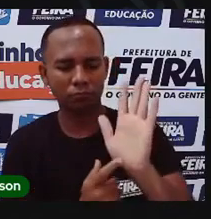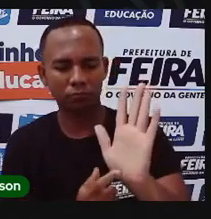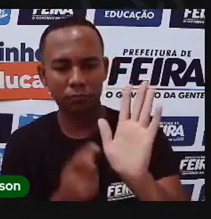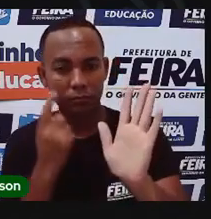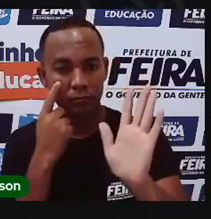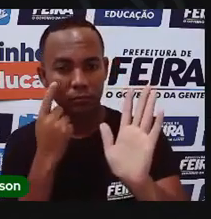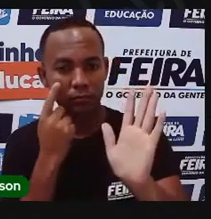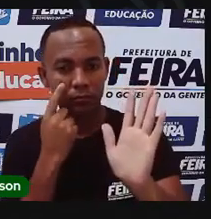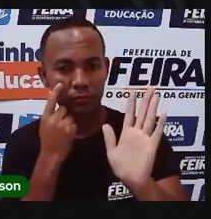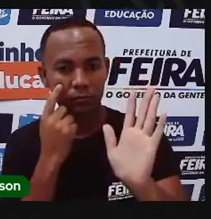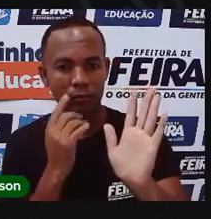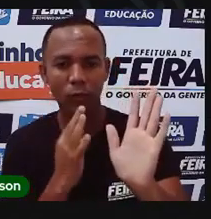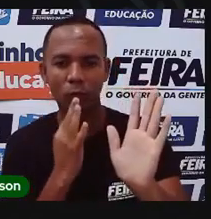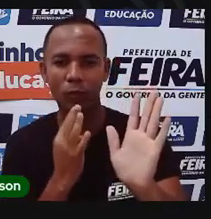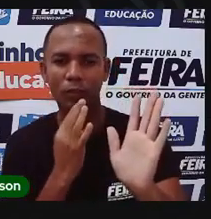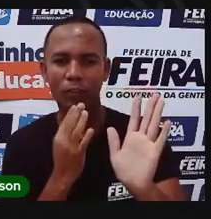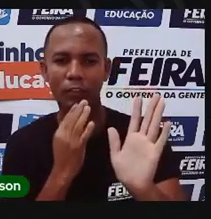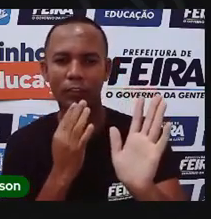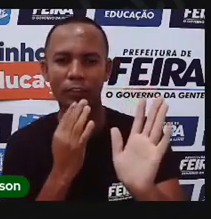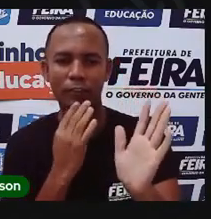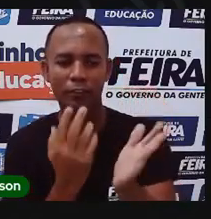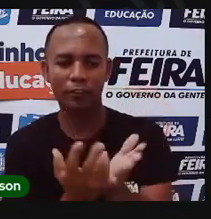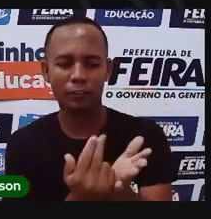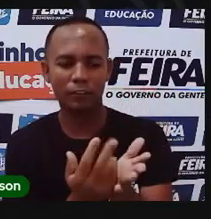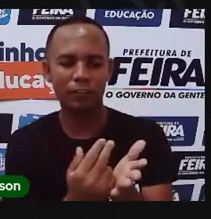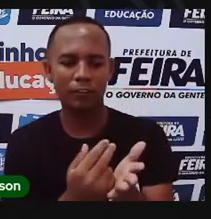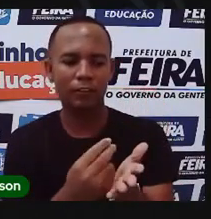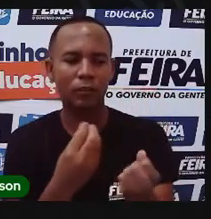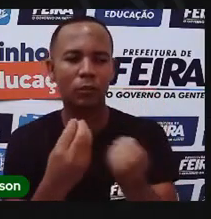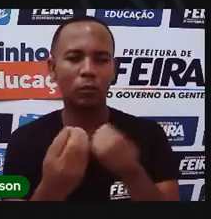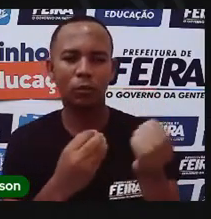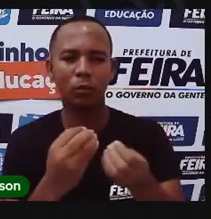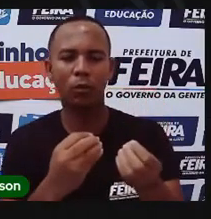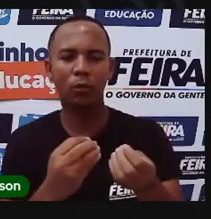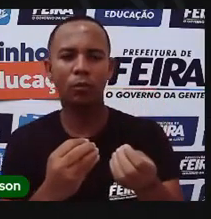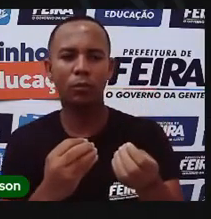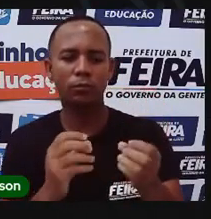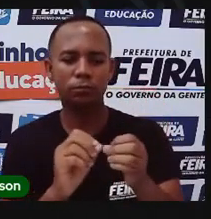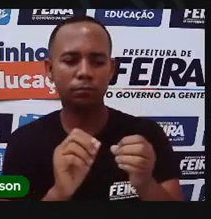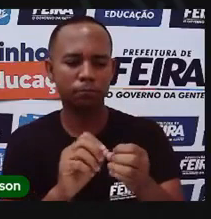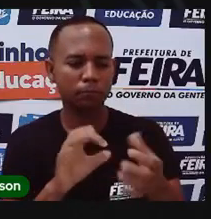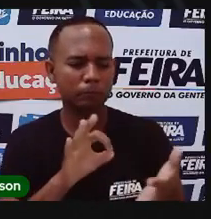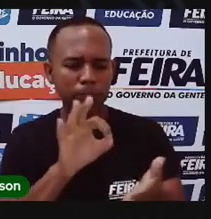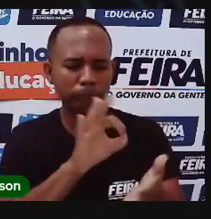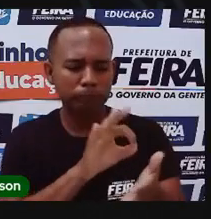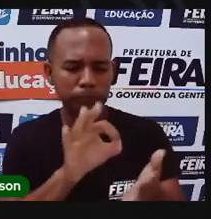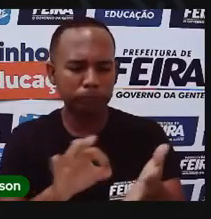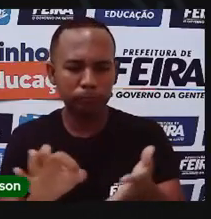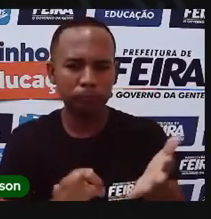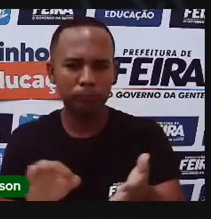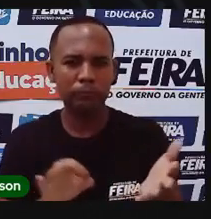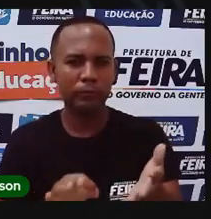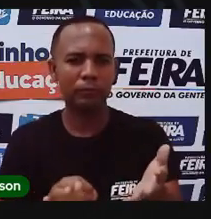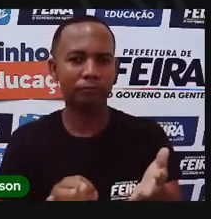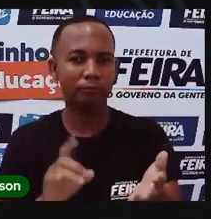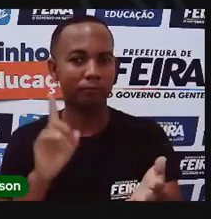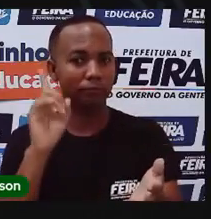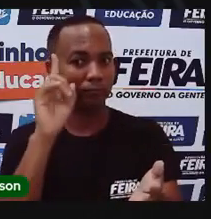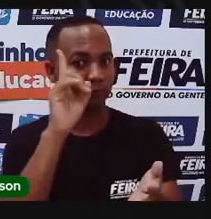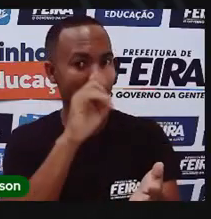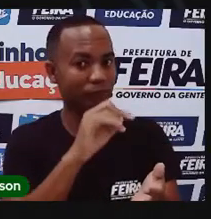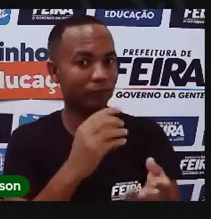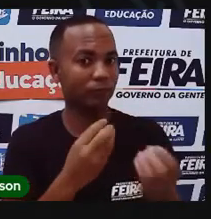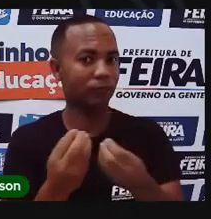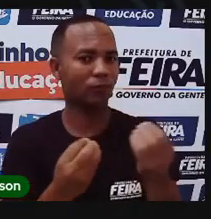sobre essa ilustração aqui da frente? Pronto. Hoje nós vamos falar sobre xilogravura. Nome estranho, né? Pronto.